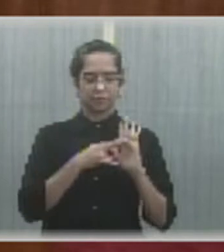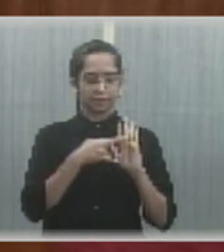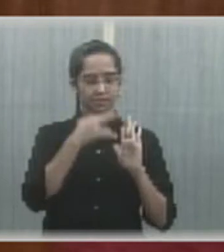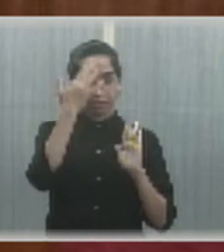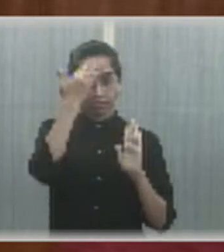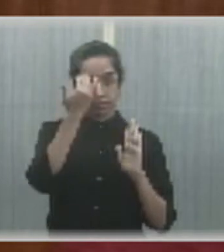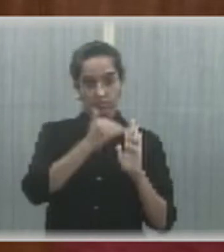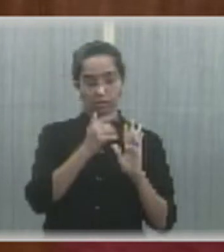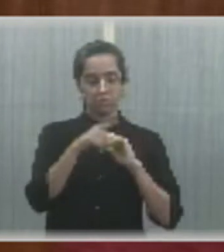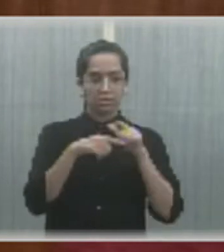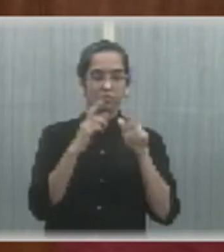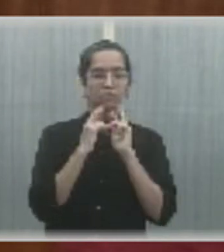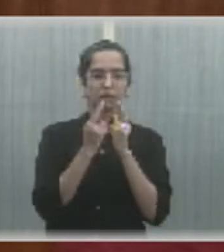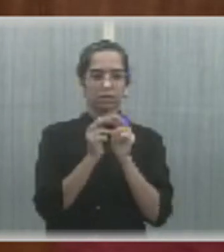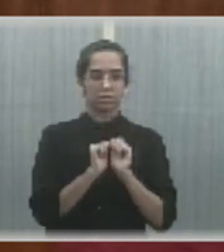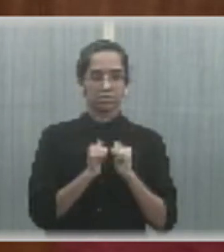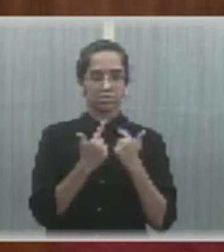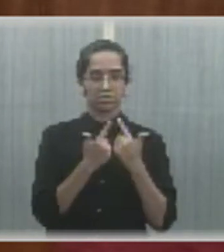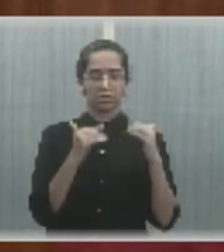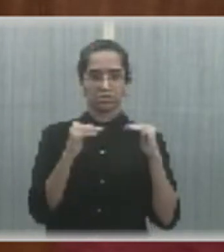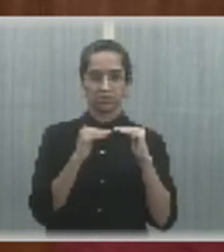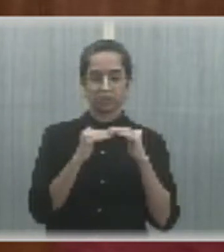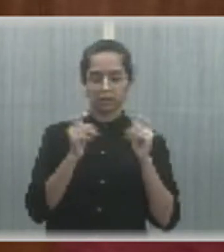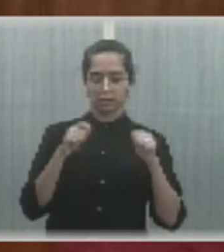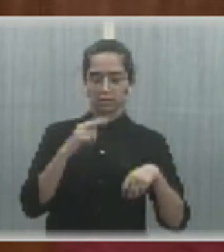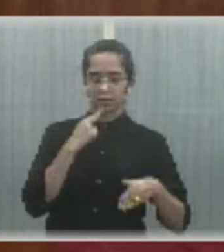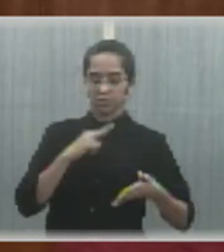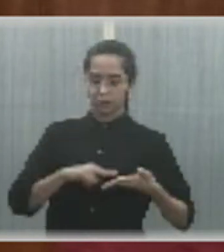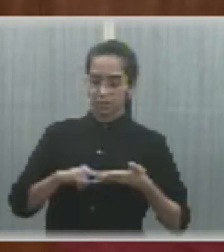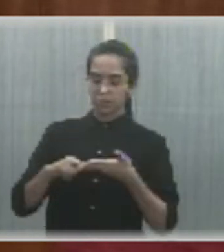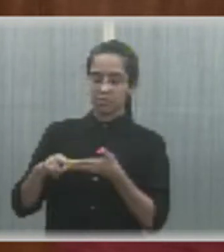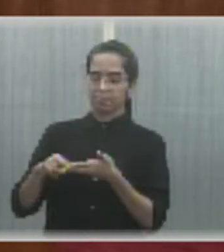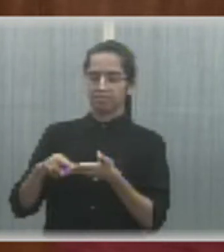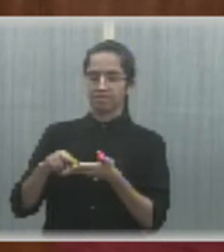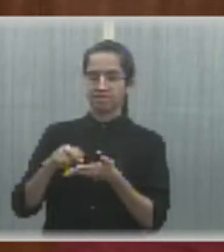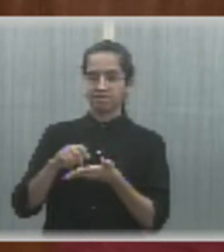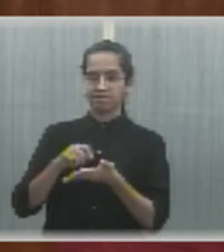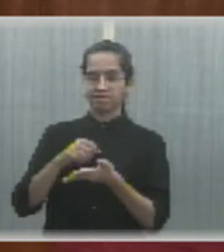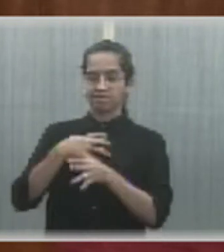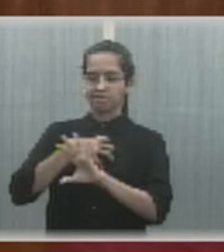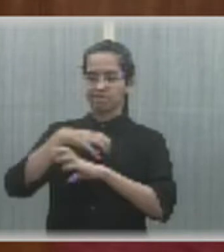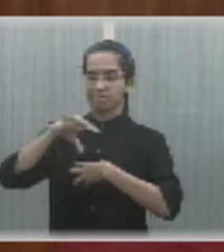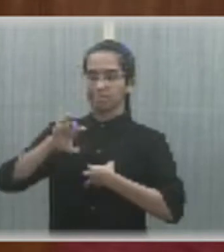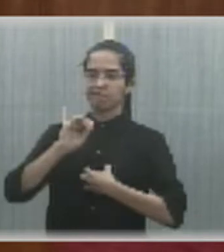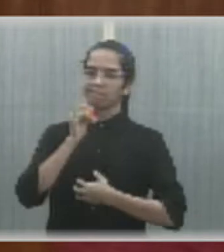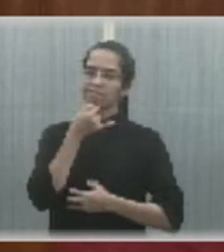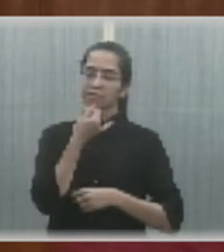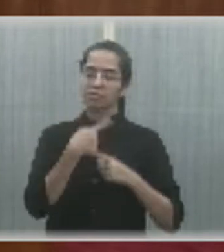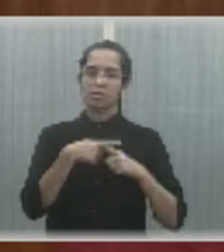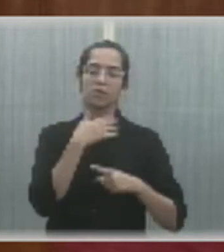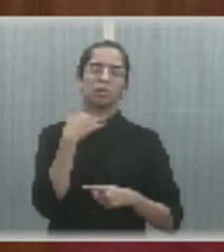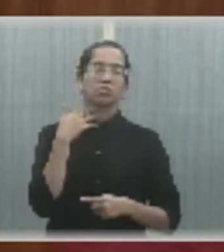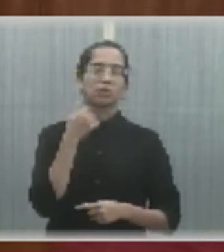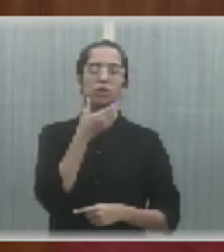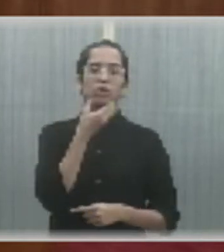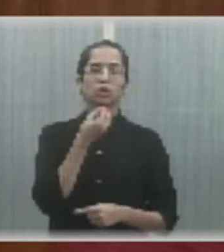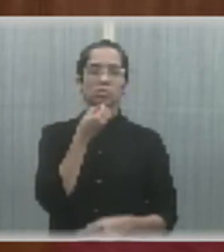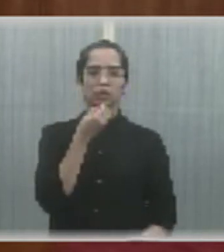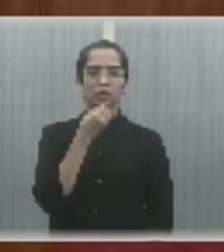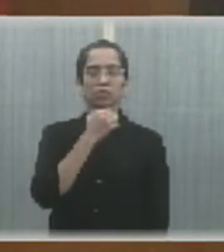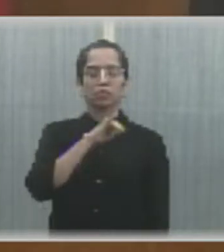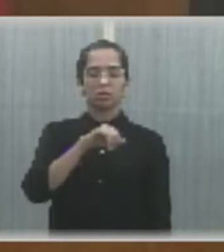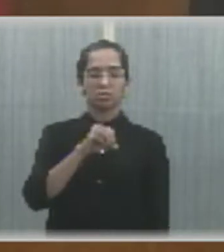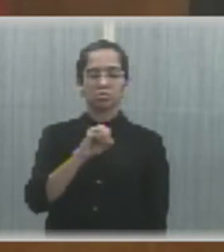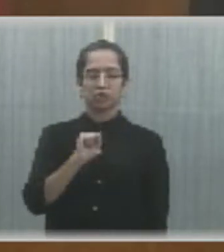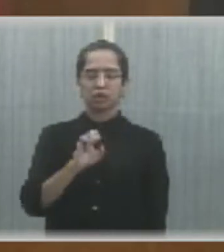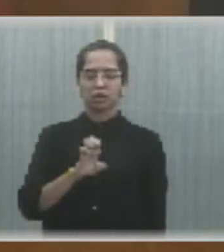regimental, depois de ouvido o plenário, seja consignado em ata voto de pesar pelo falecimento